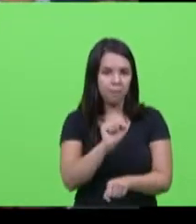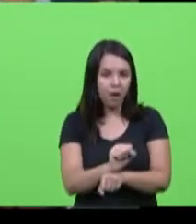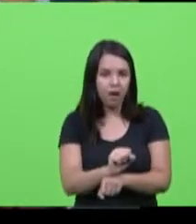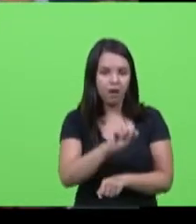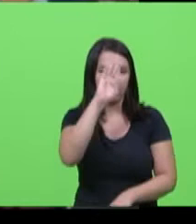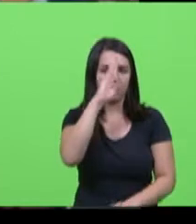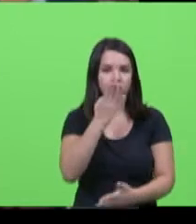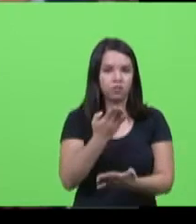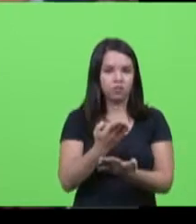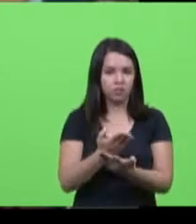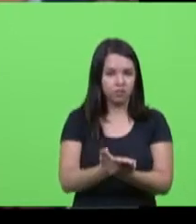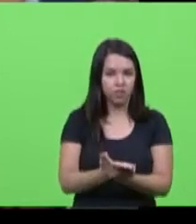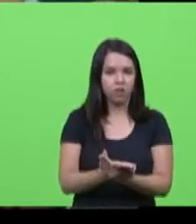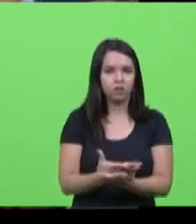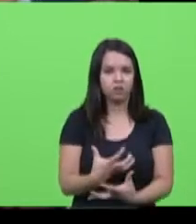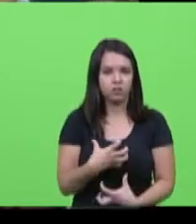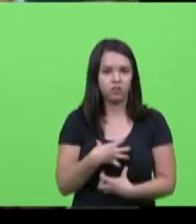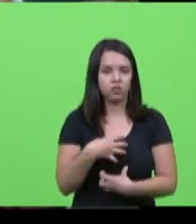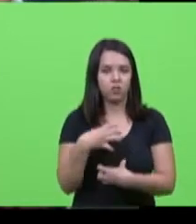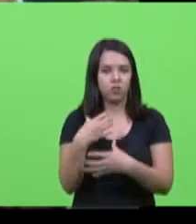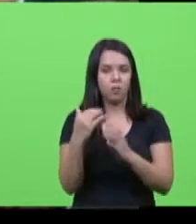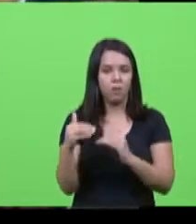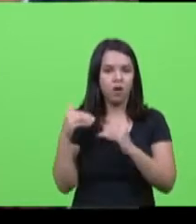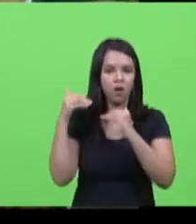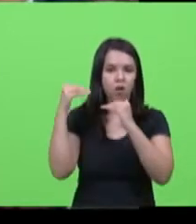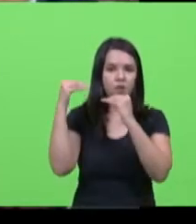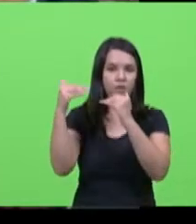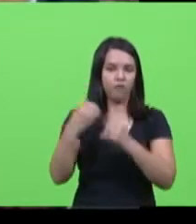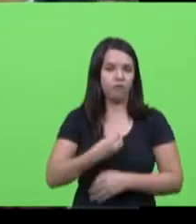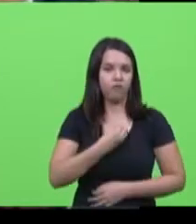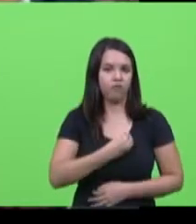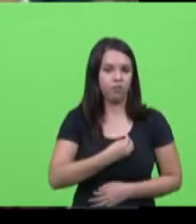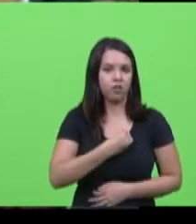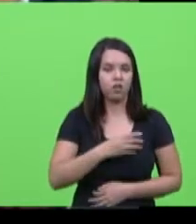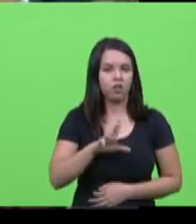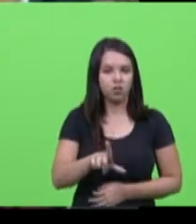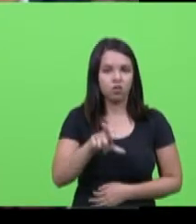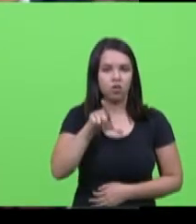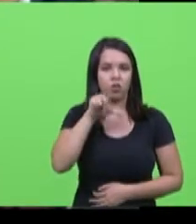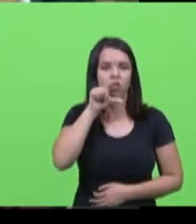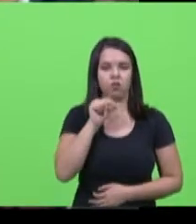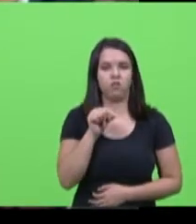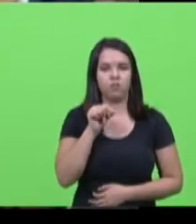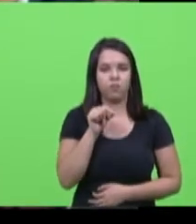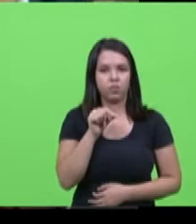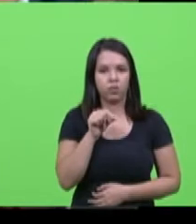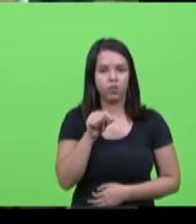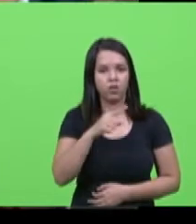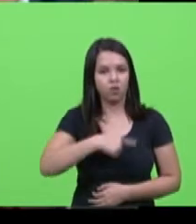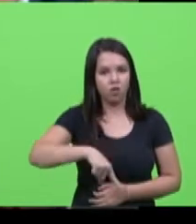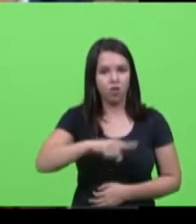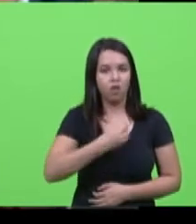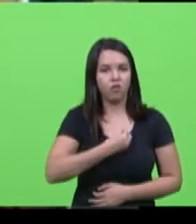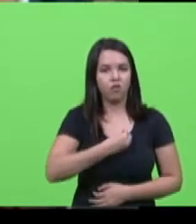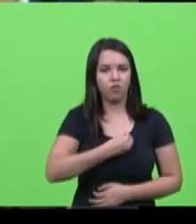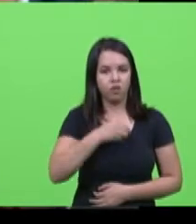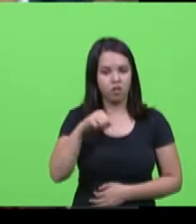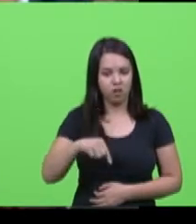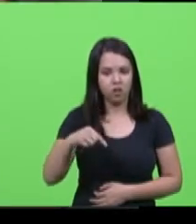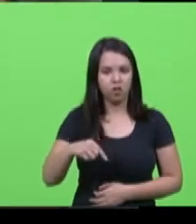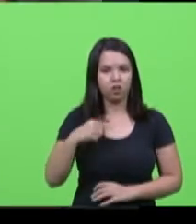nesse nosso sentido maior de vida que nós escolhemos para nós mesmos, né? Isso aí, a nossa existência nesse planeta deixa de